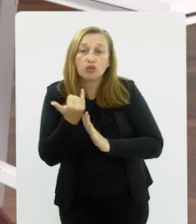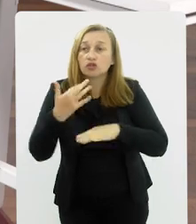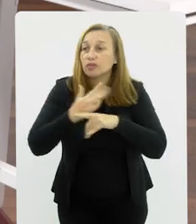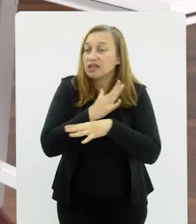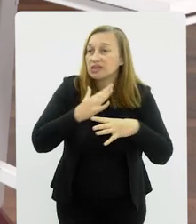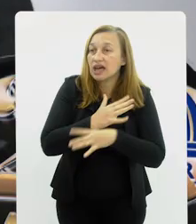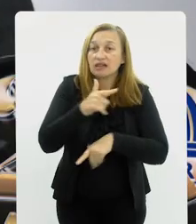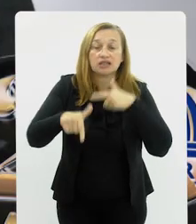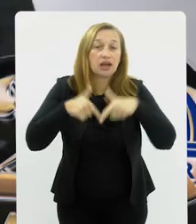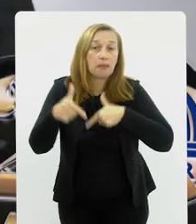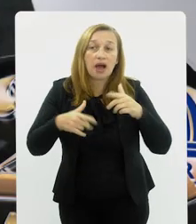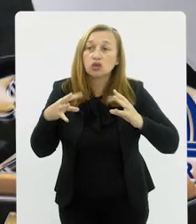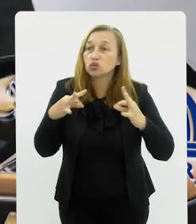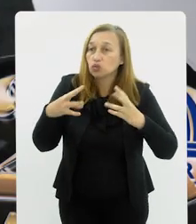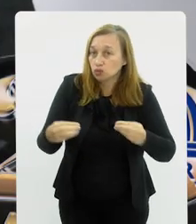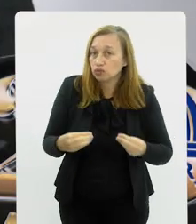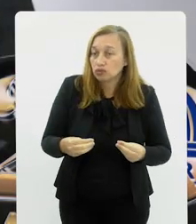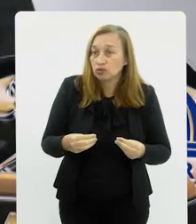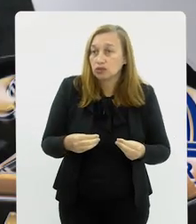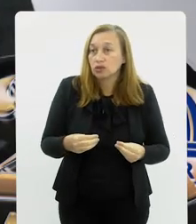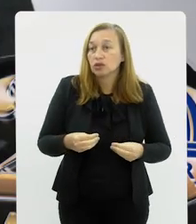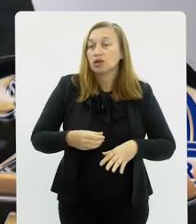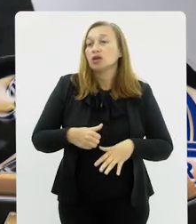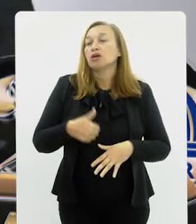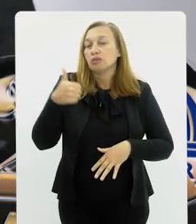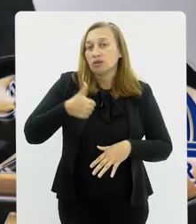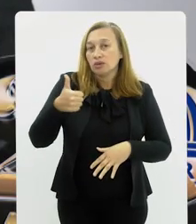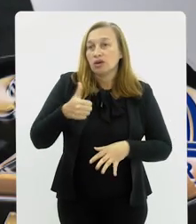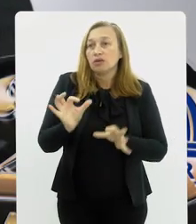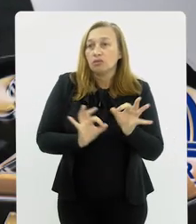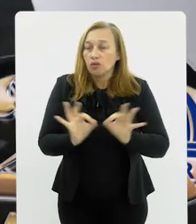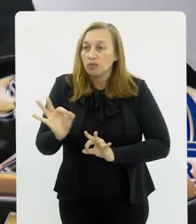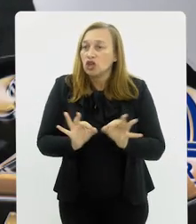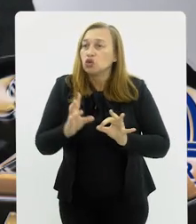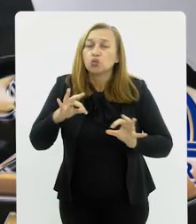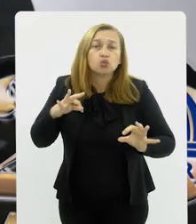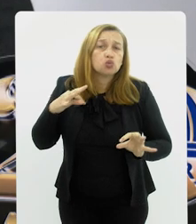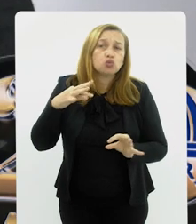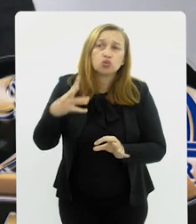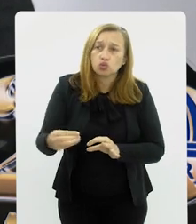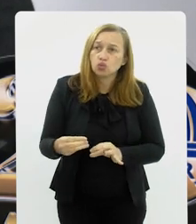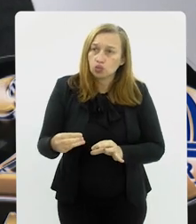e empregos de primeiro plano e segundo plano,